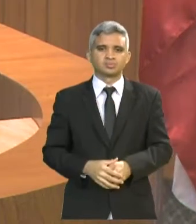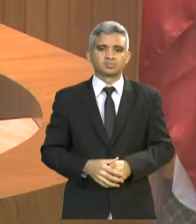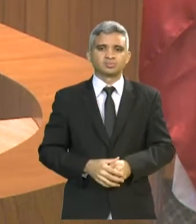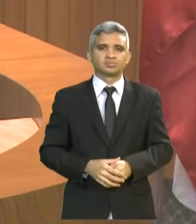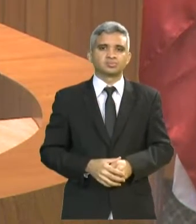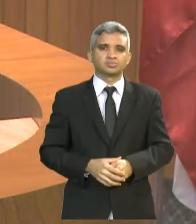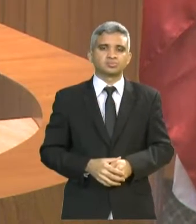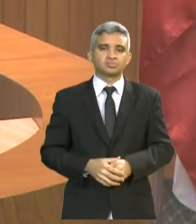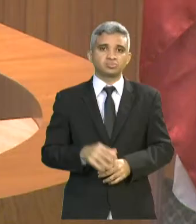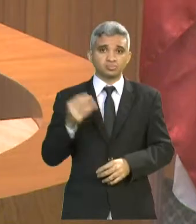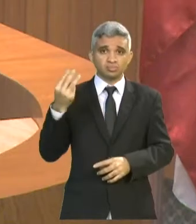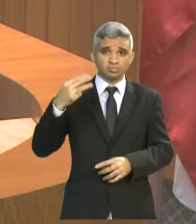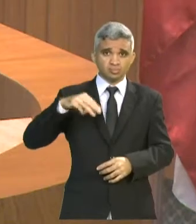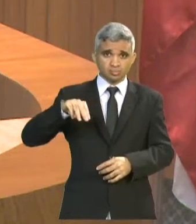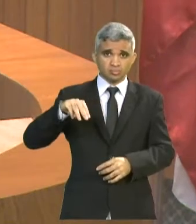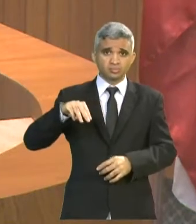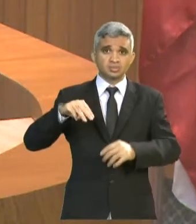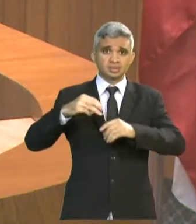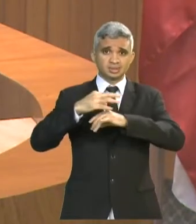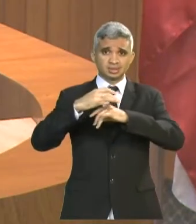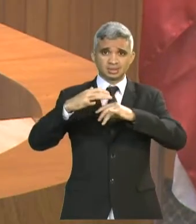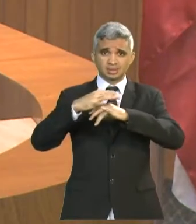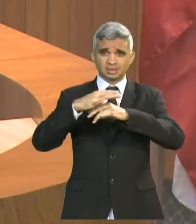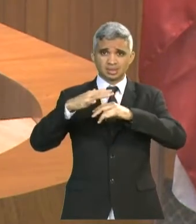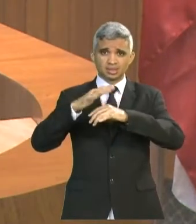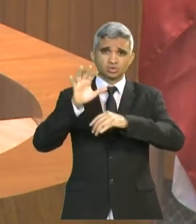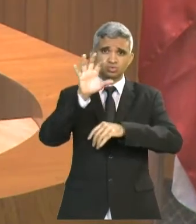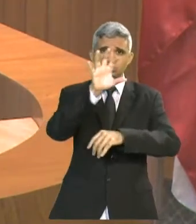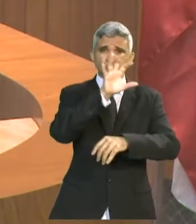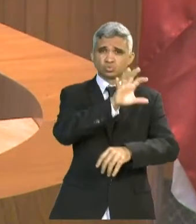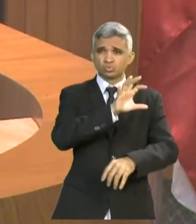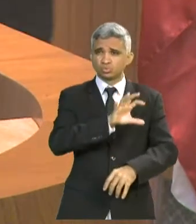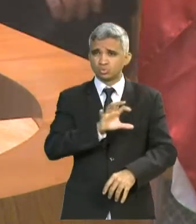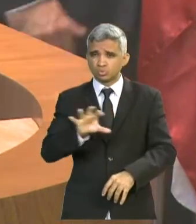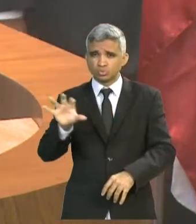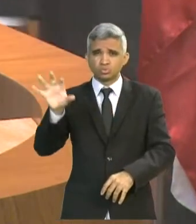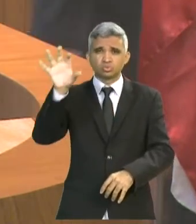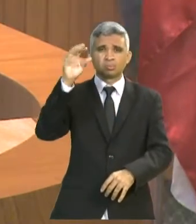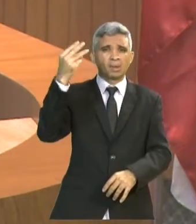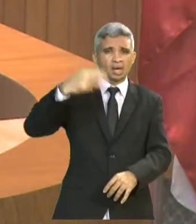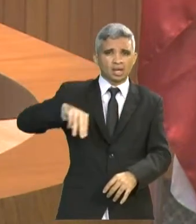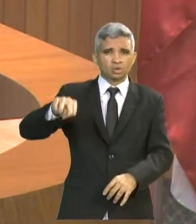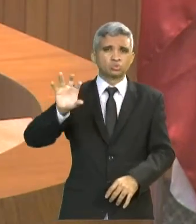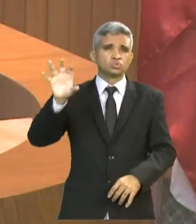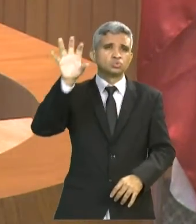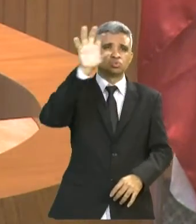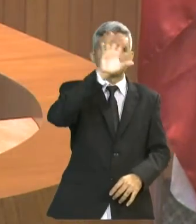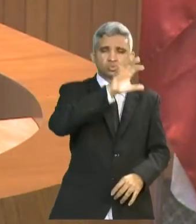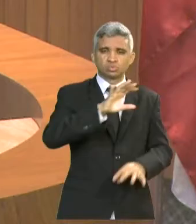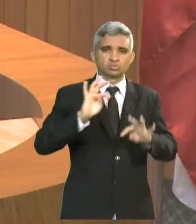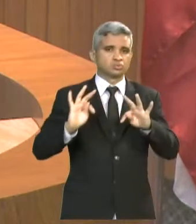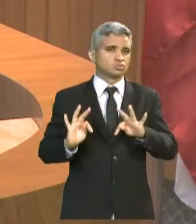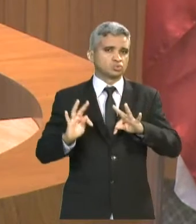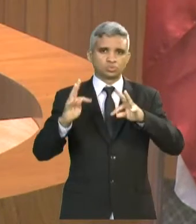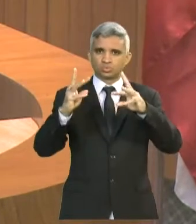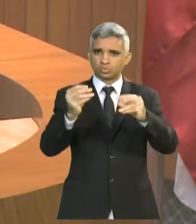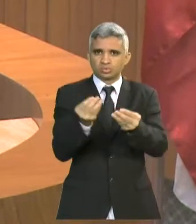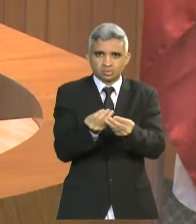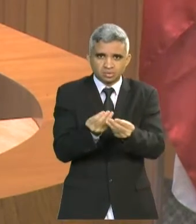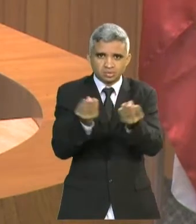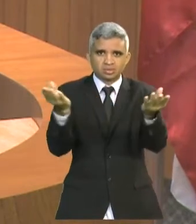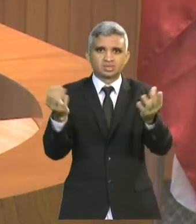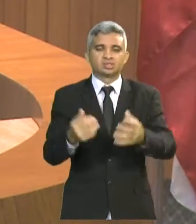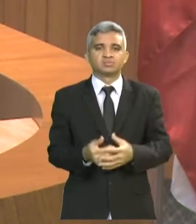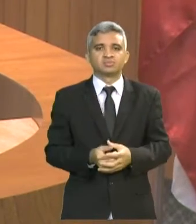Maranhão está acontecendo hoje a distribuição. Na minha cidade, Timon, deputada Socorro, vários CRAs estão entregando o Vale